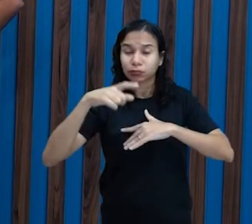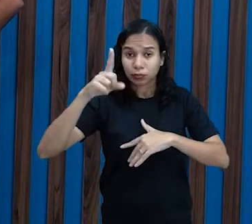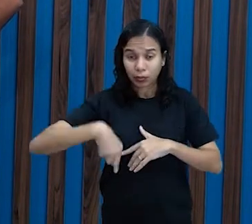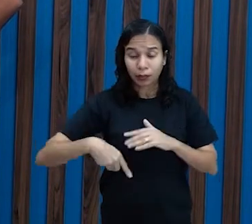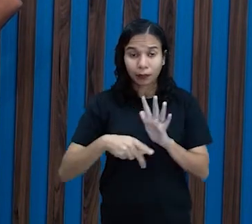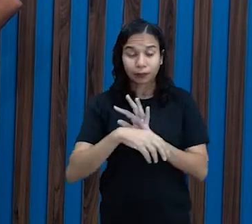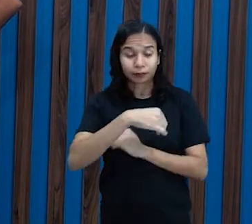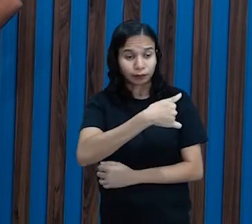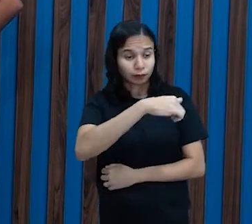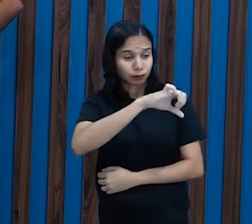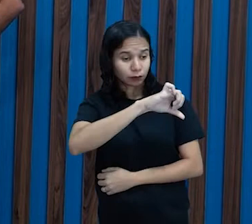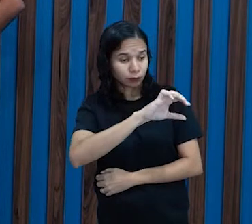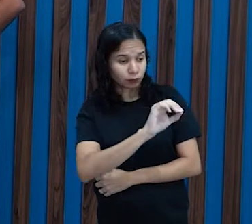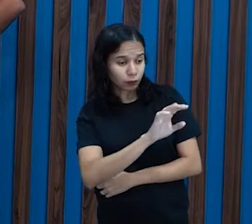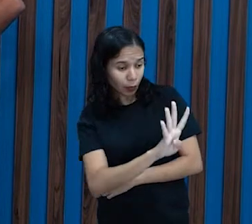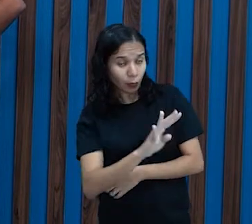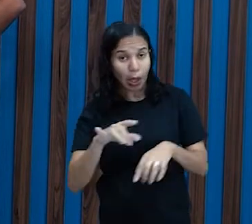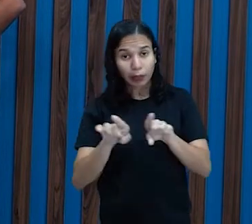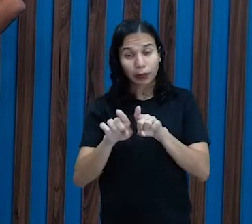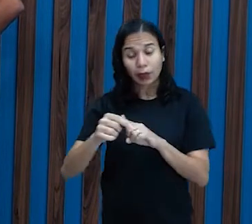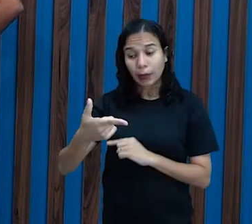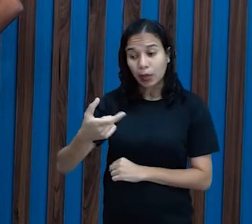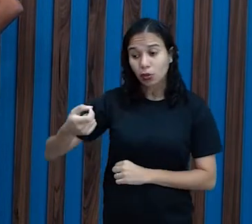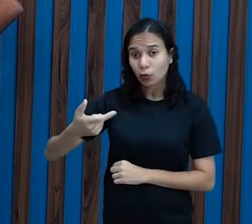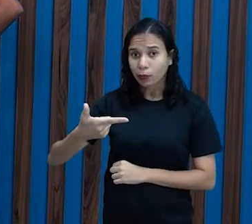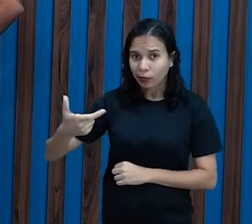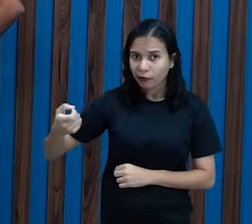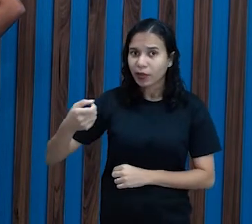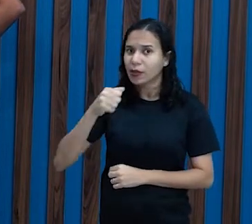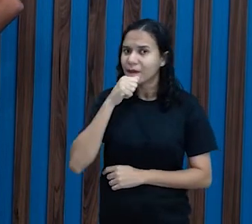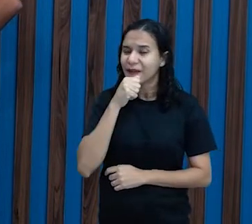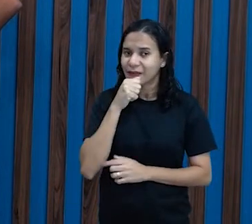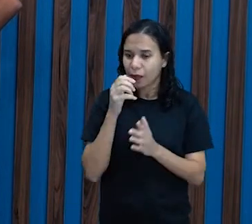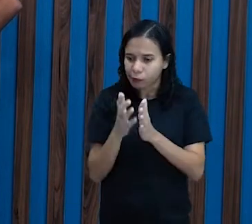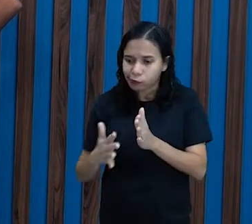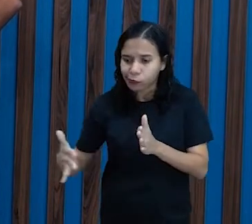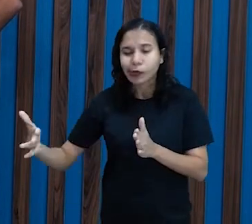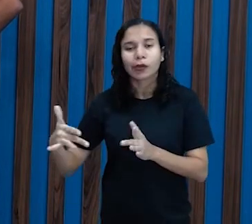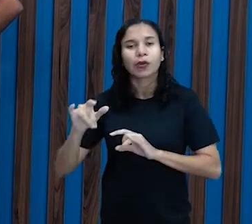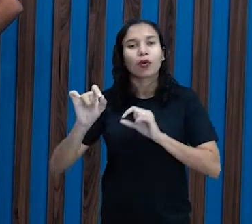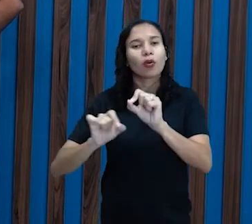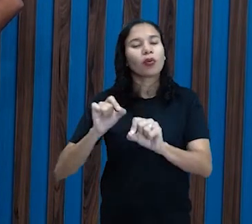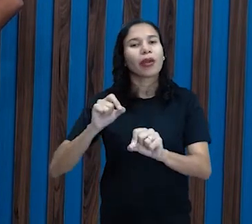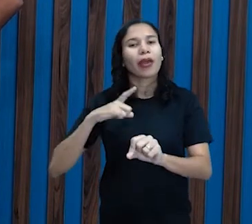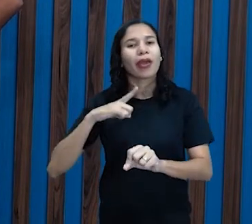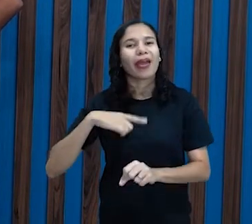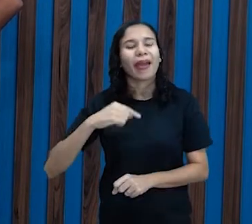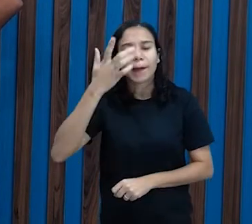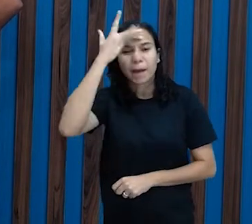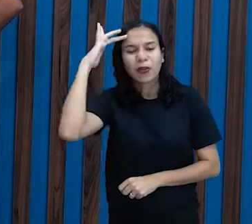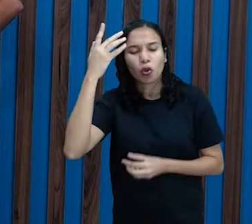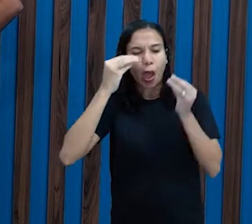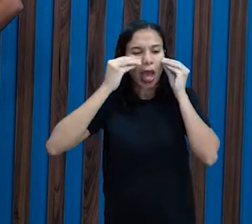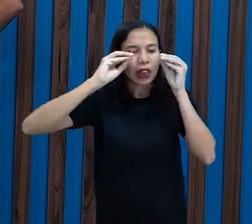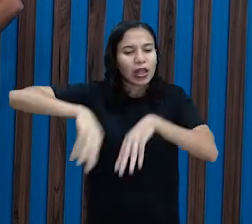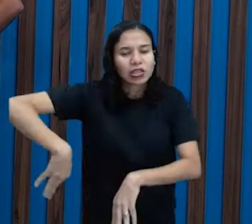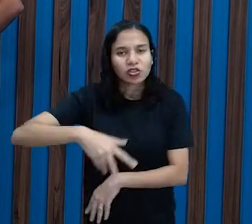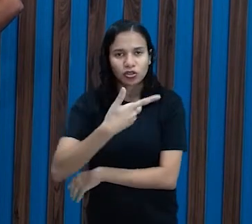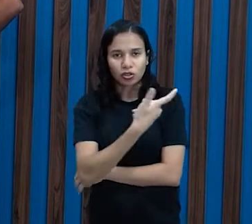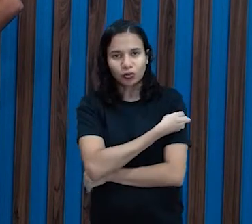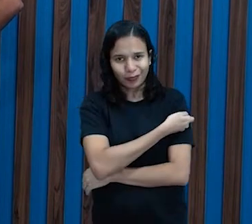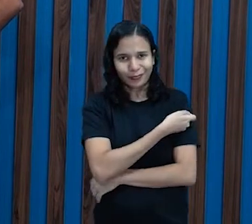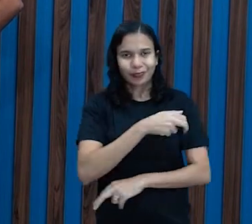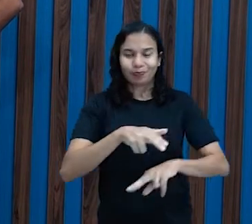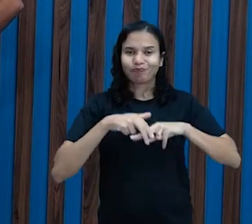em 1904 quanto em 2020 até hoje. É exatamente esse boicote à vacinação.